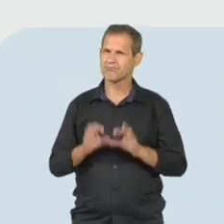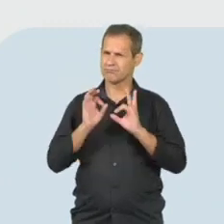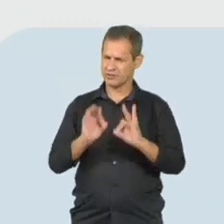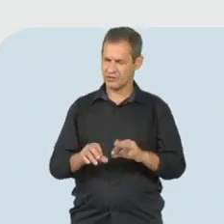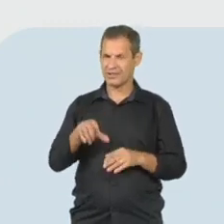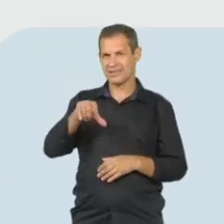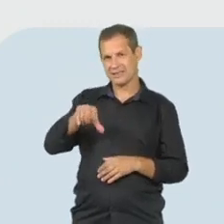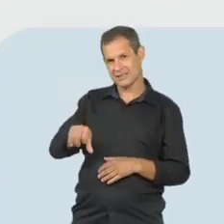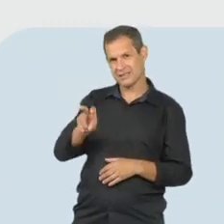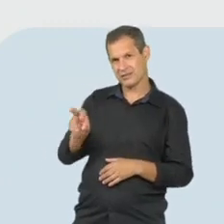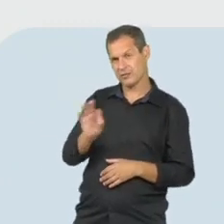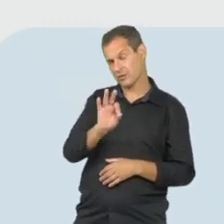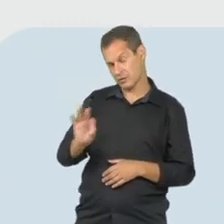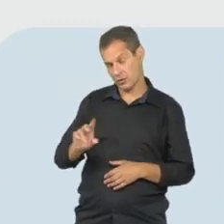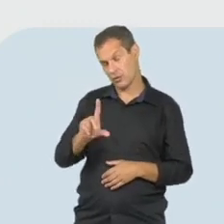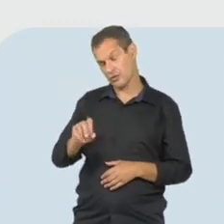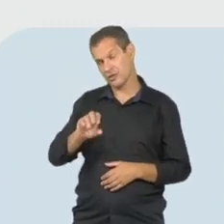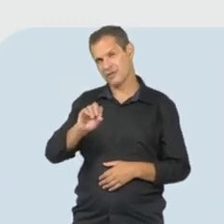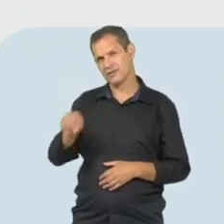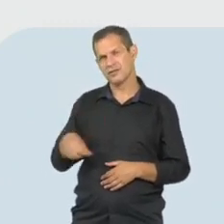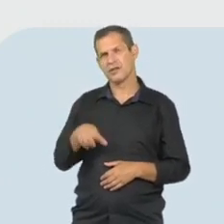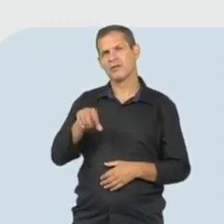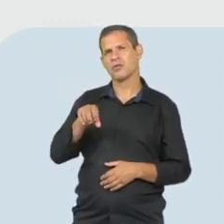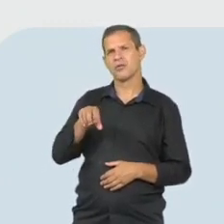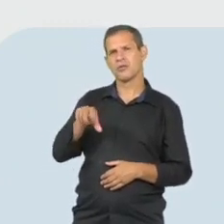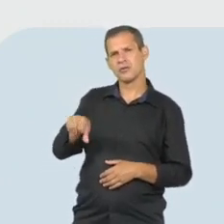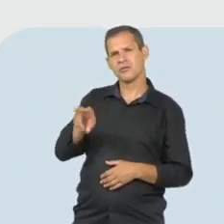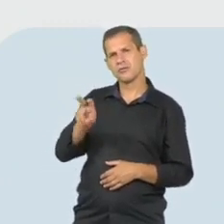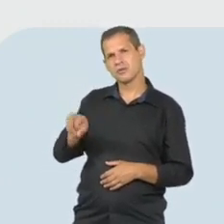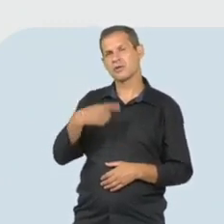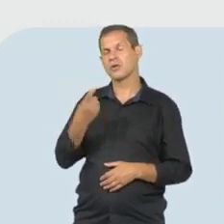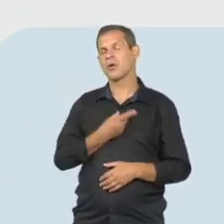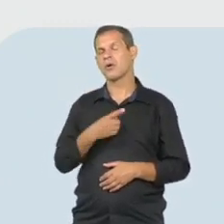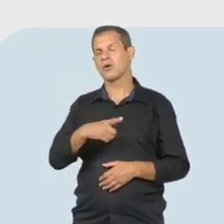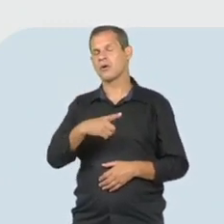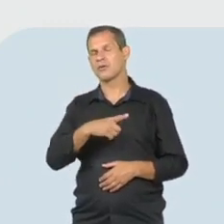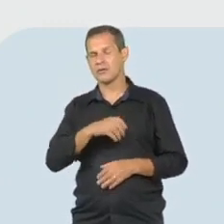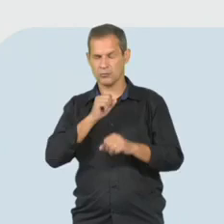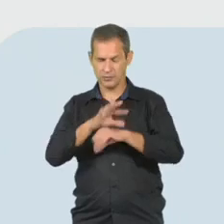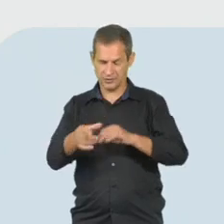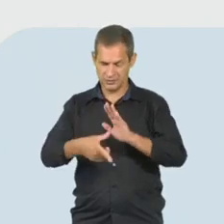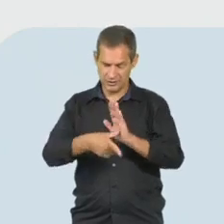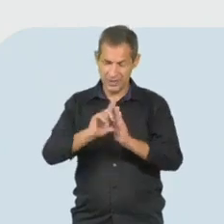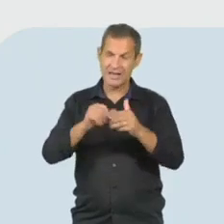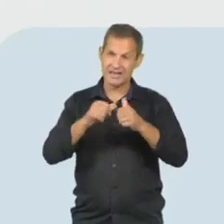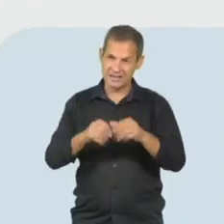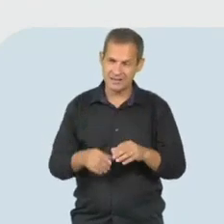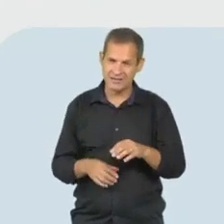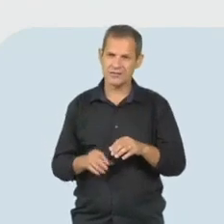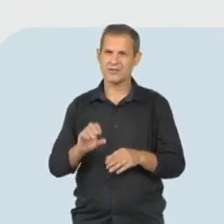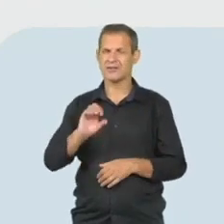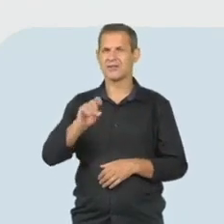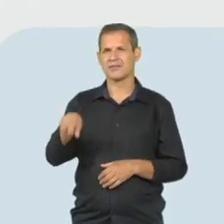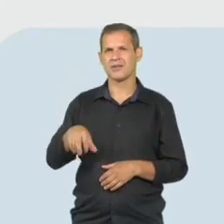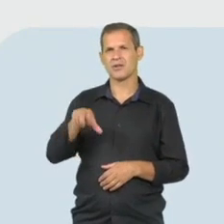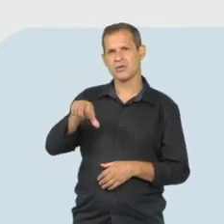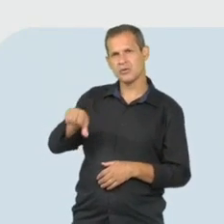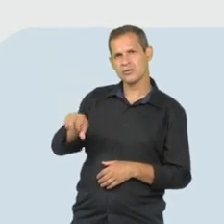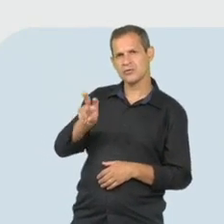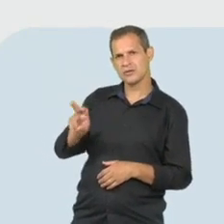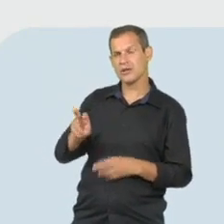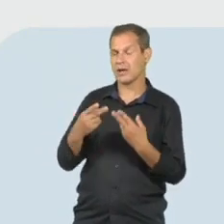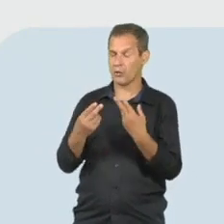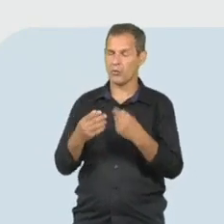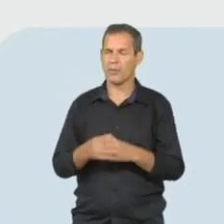ser de 95%, ou seja, 0,95, e nós vimos no slide anterior que esse 0,95 aqui